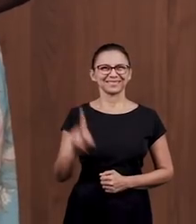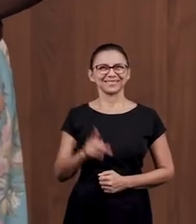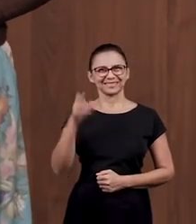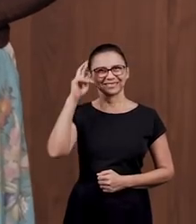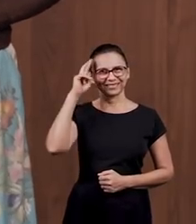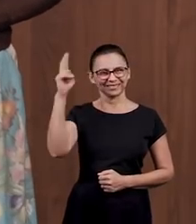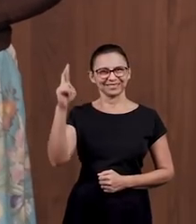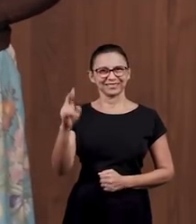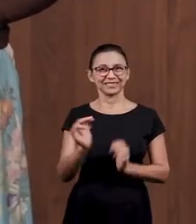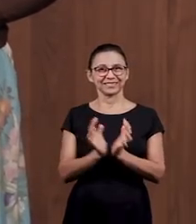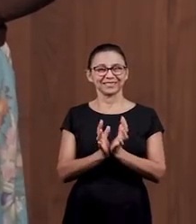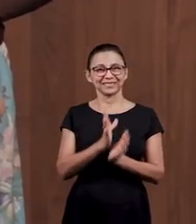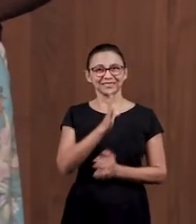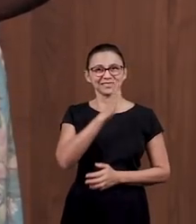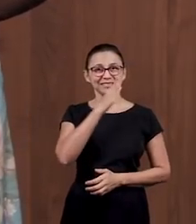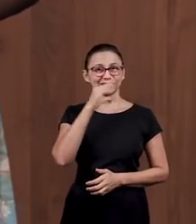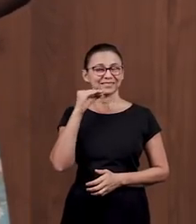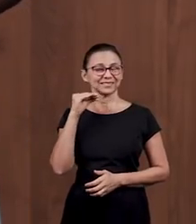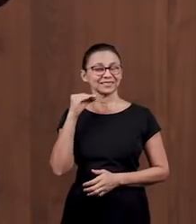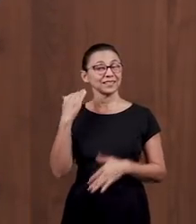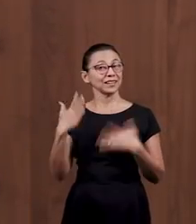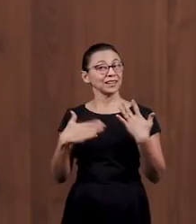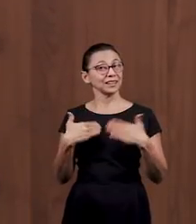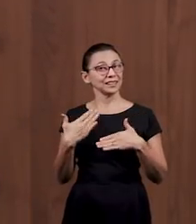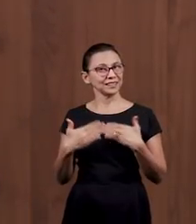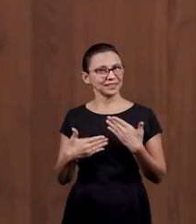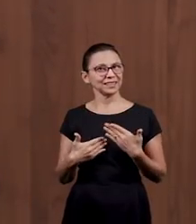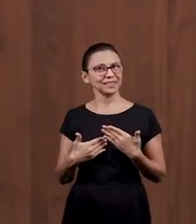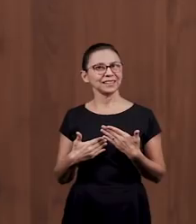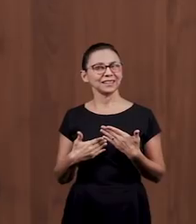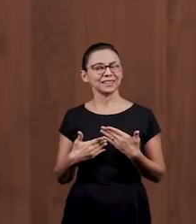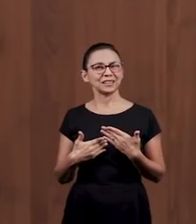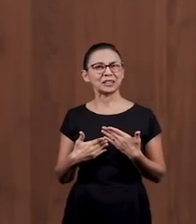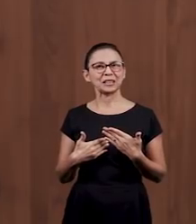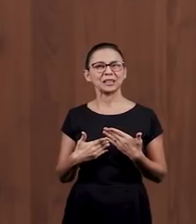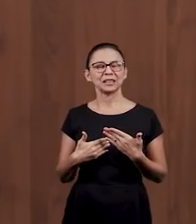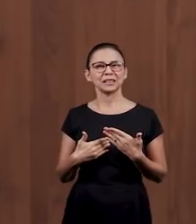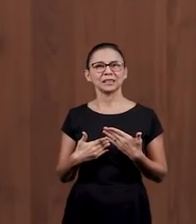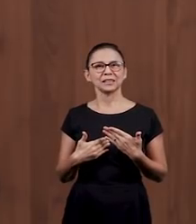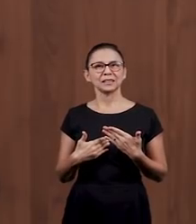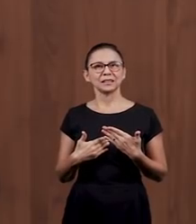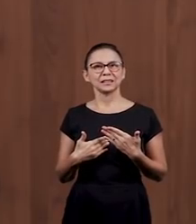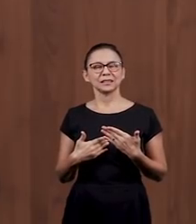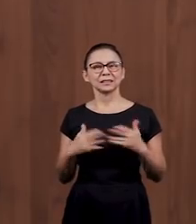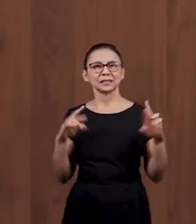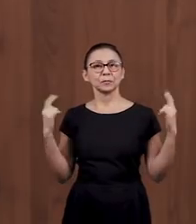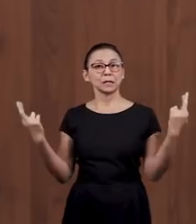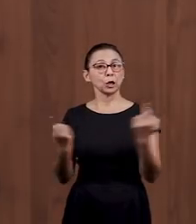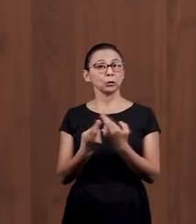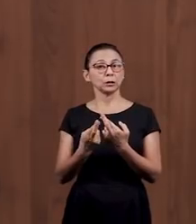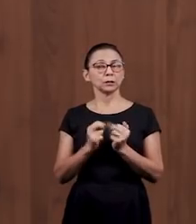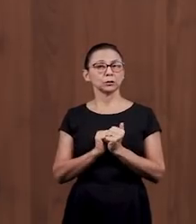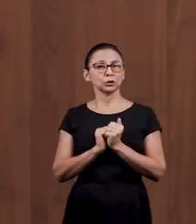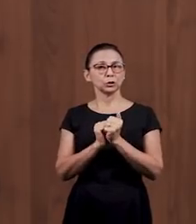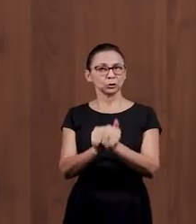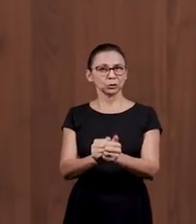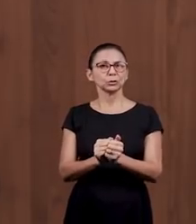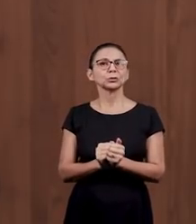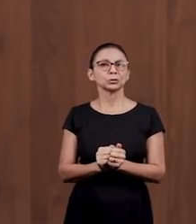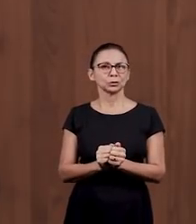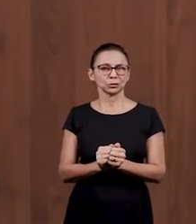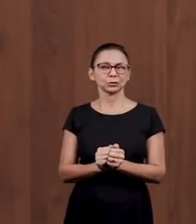paz do Senhor, adolescentes. É uma alegria, um privilégio para nós podermos estar aqui juntos, ouvindo a voz